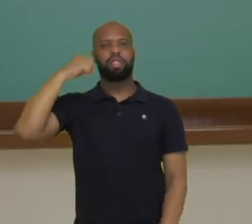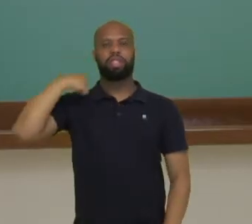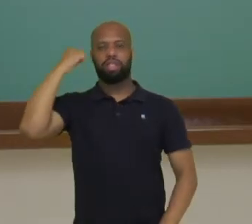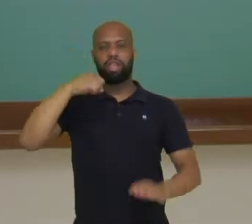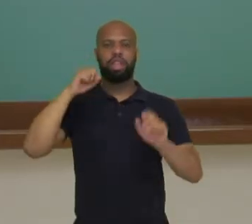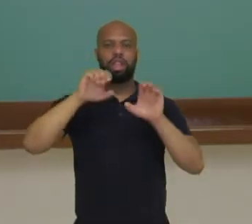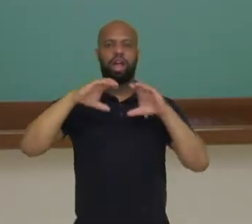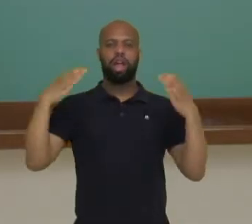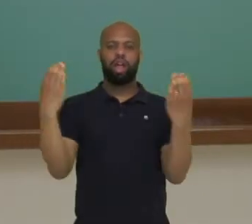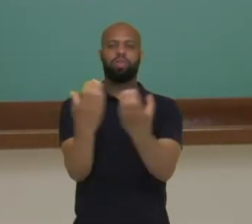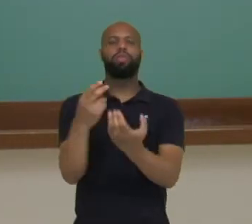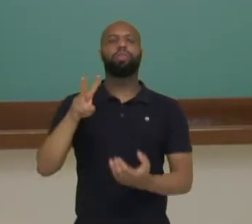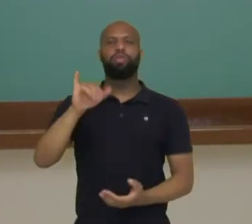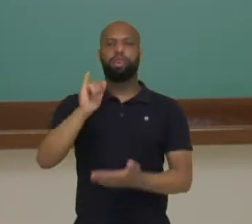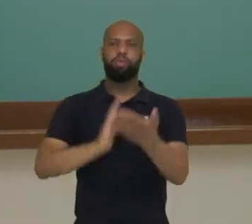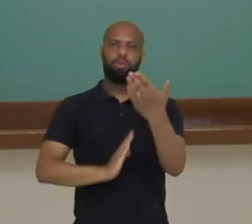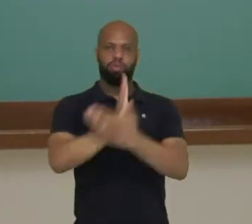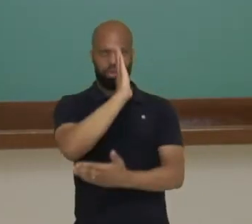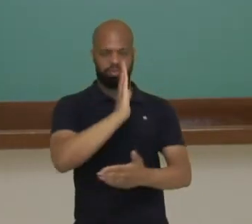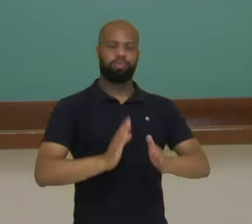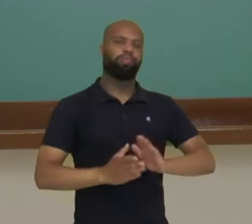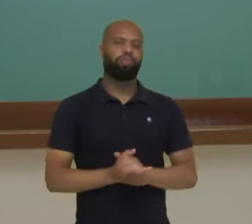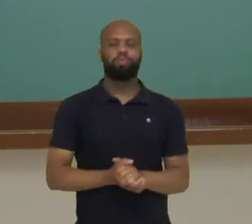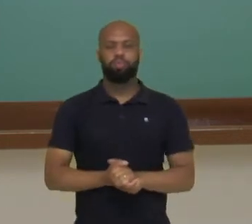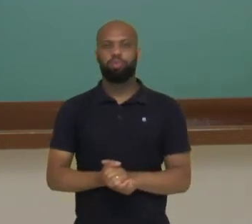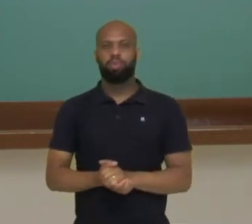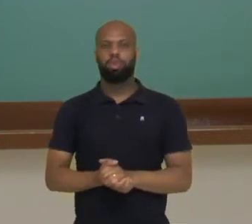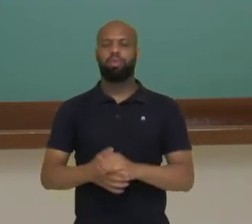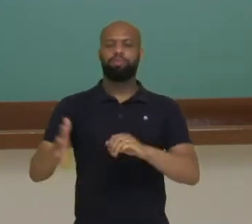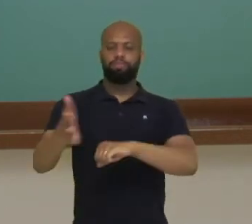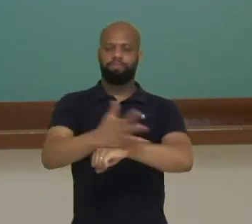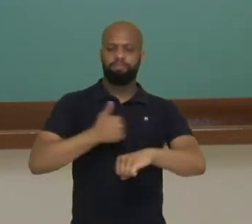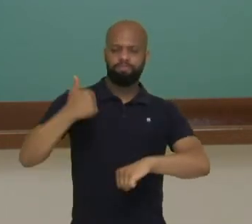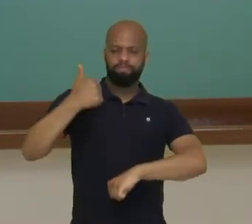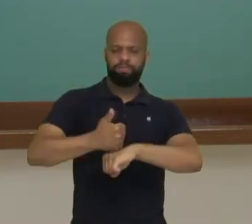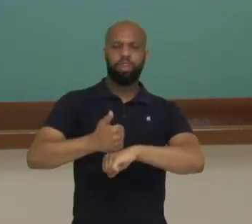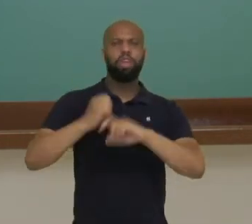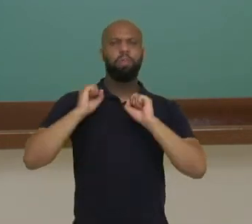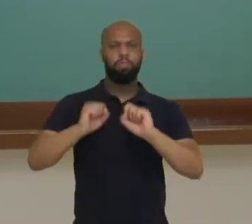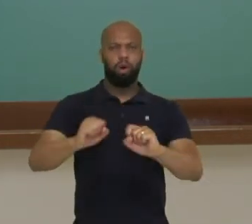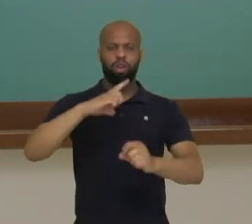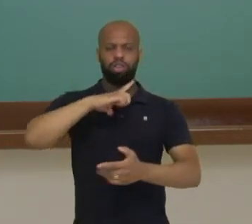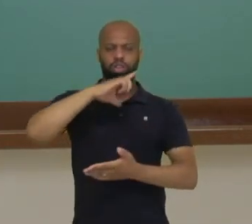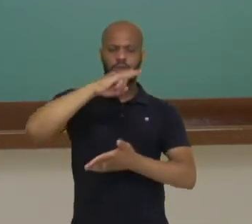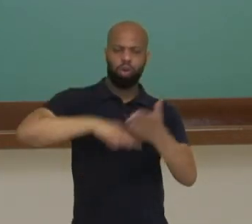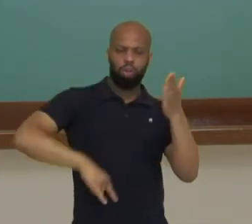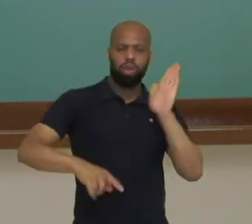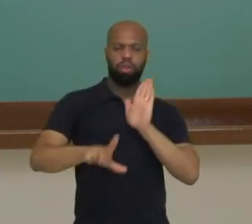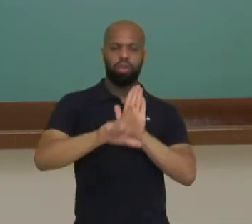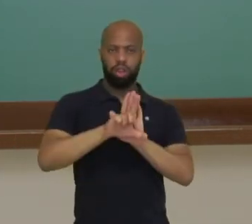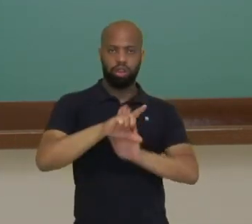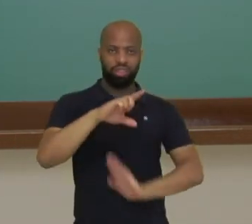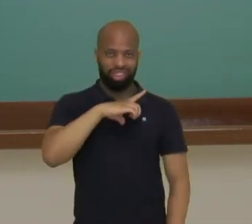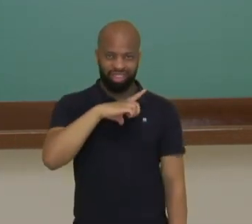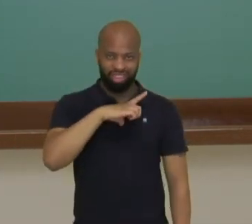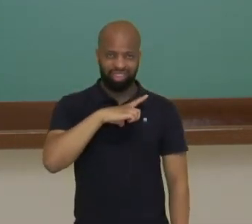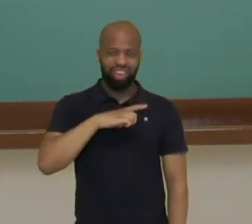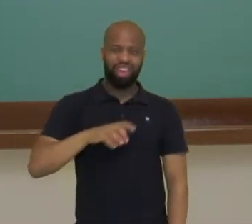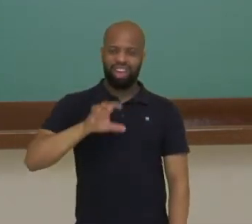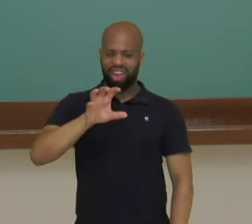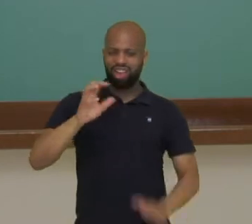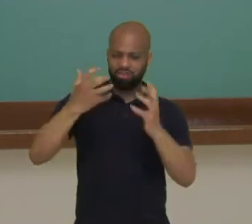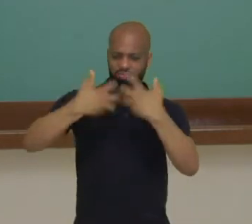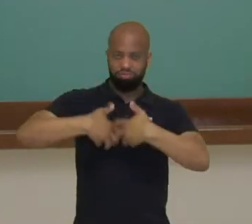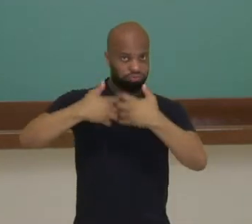para aprovação. Mas então, peraí, um golpe pode ter um documento legal? Será que é assim que